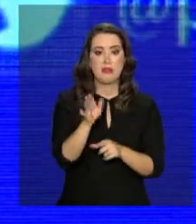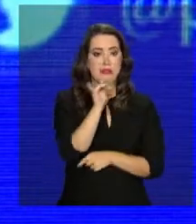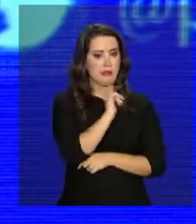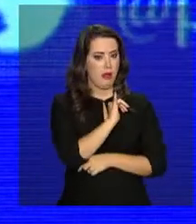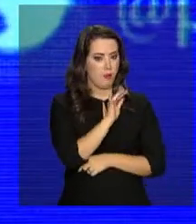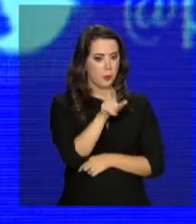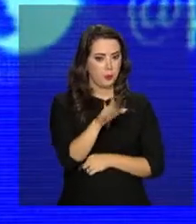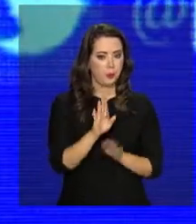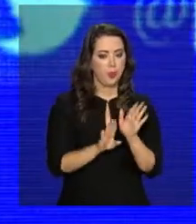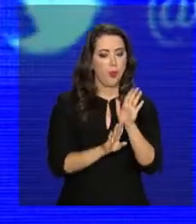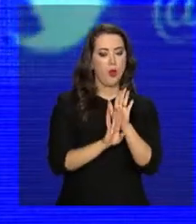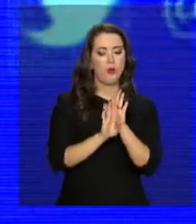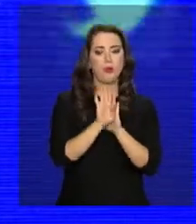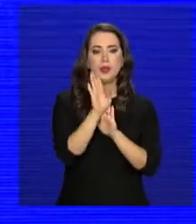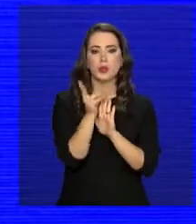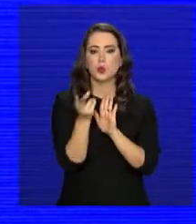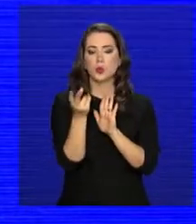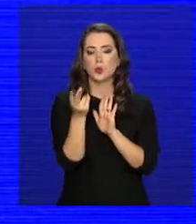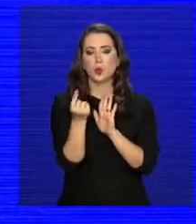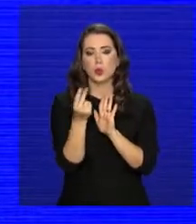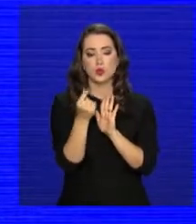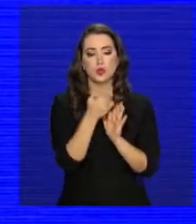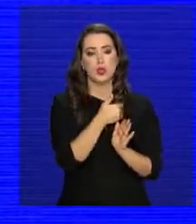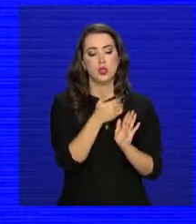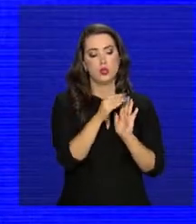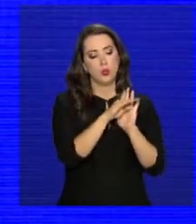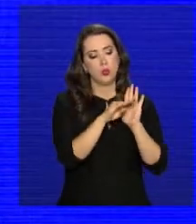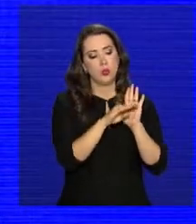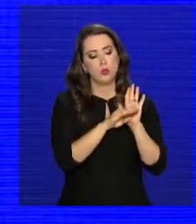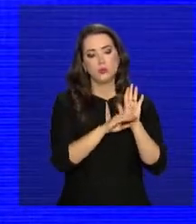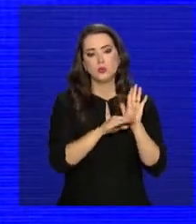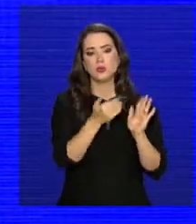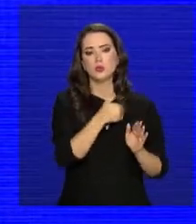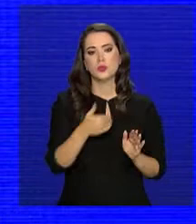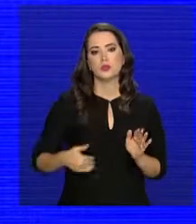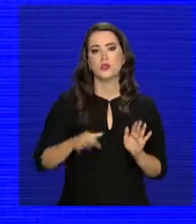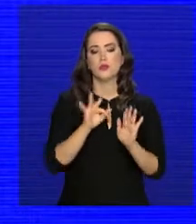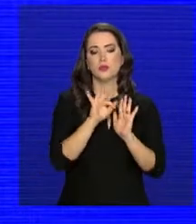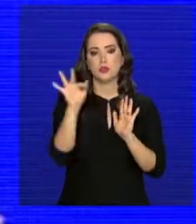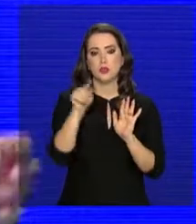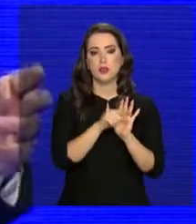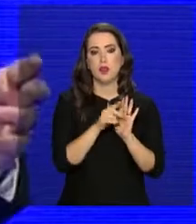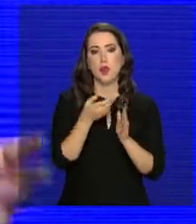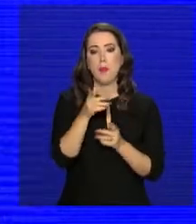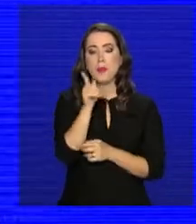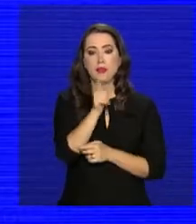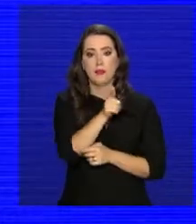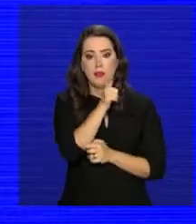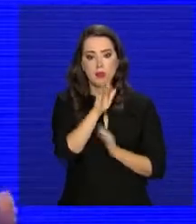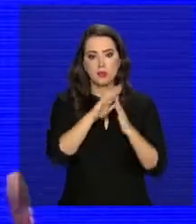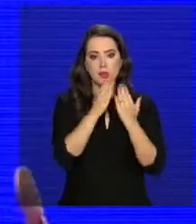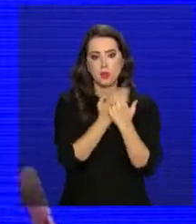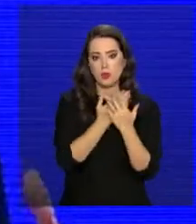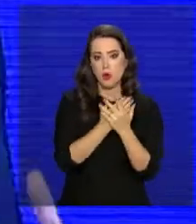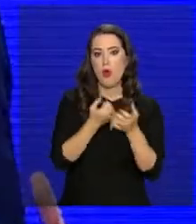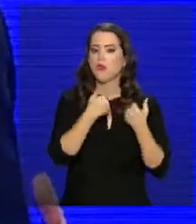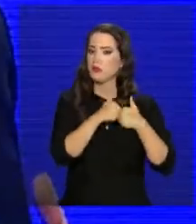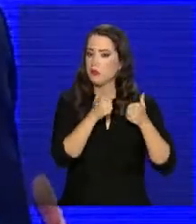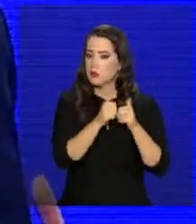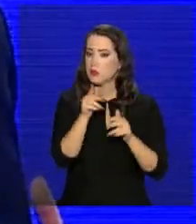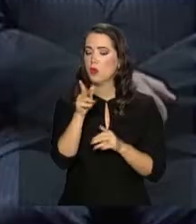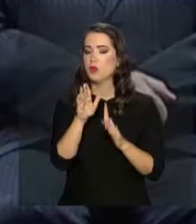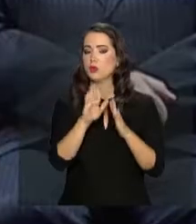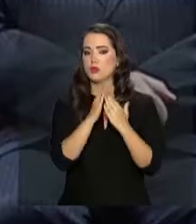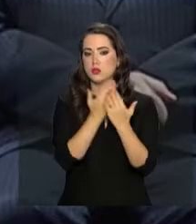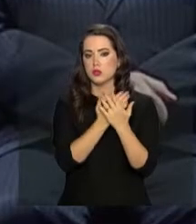o aumento no repasse de programas federais para a merenda e transporte escolar se falou também das mudanças que ajudaram a